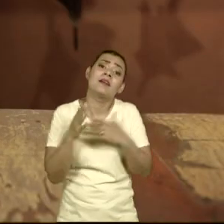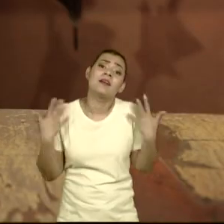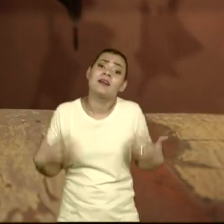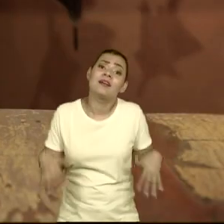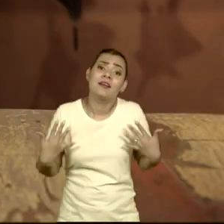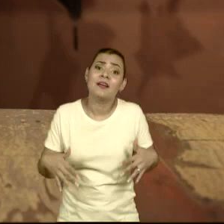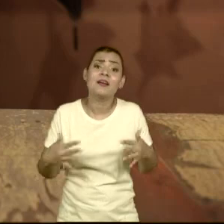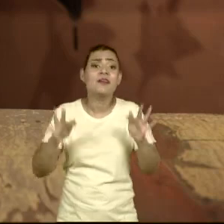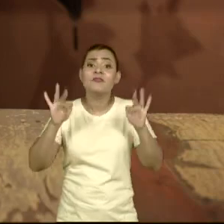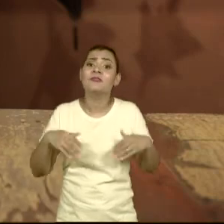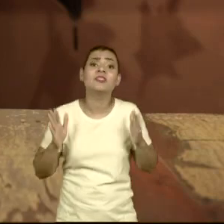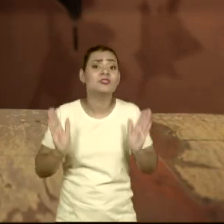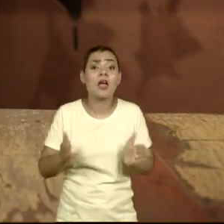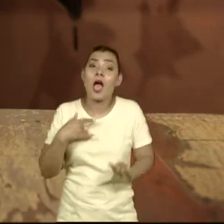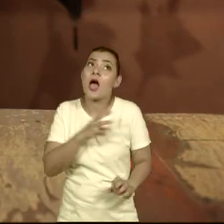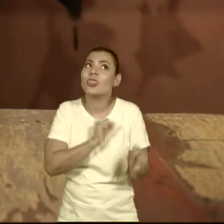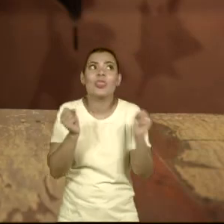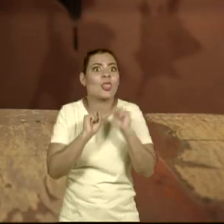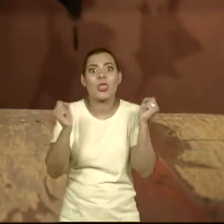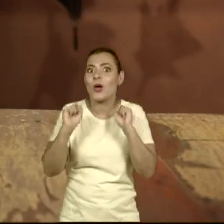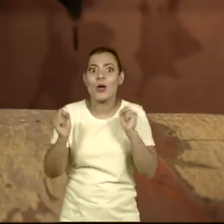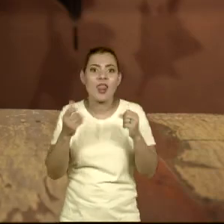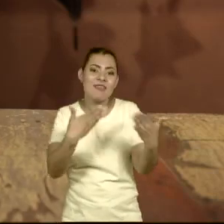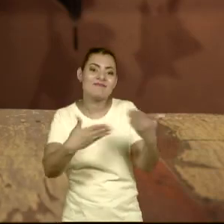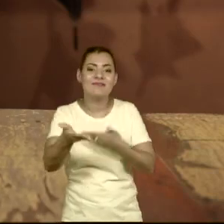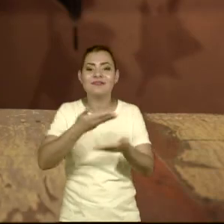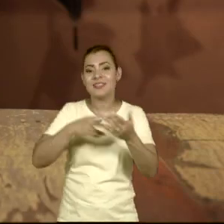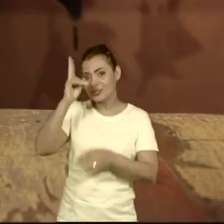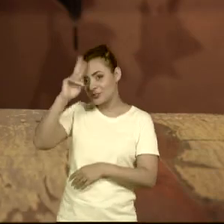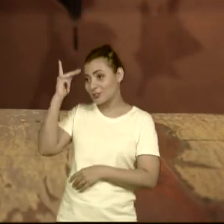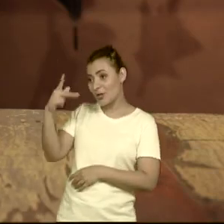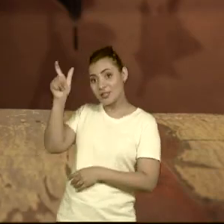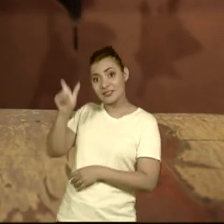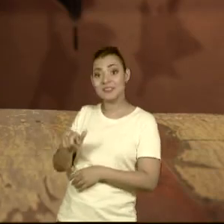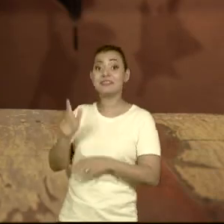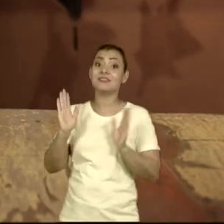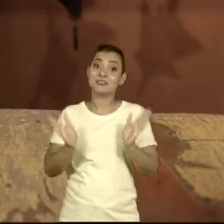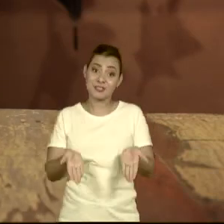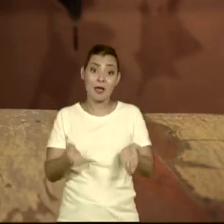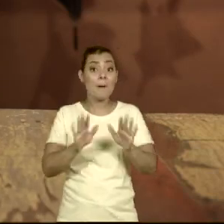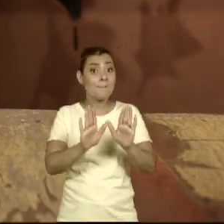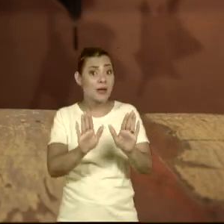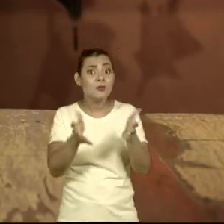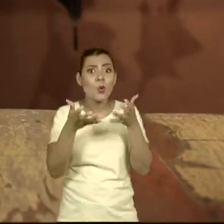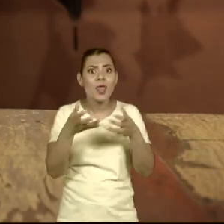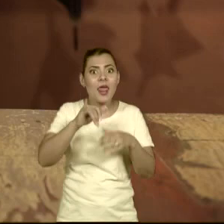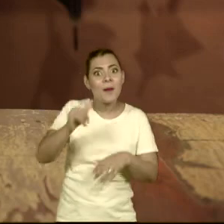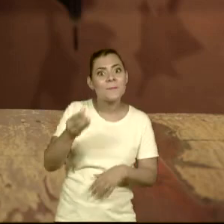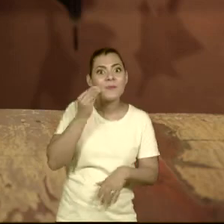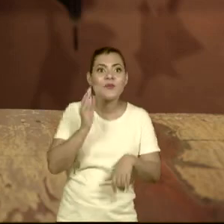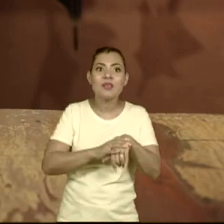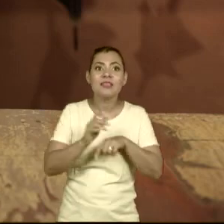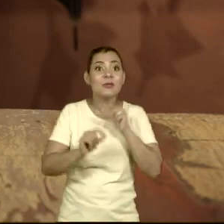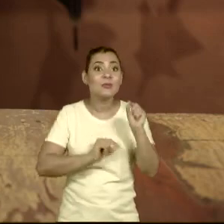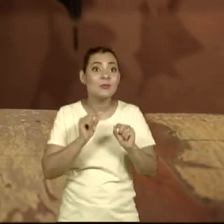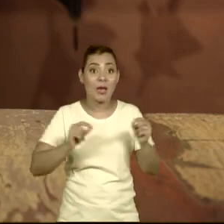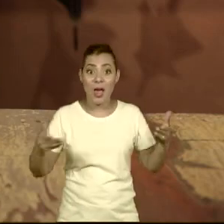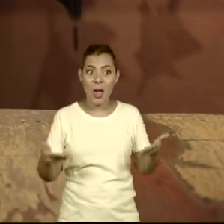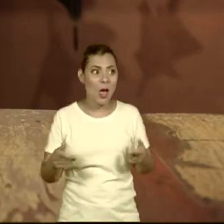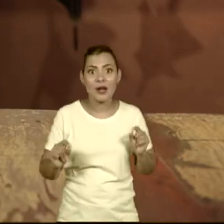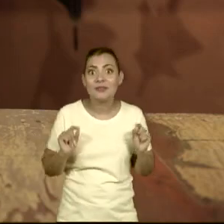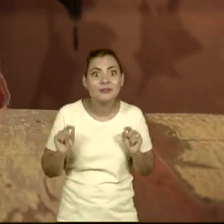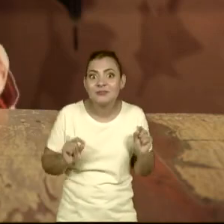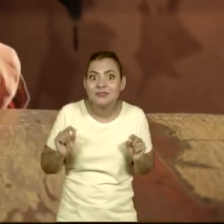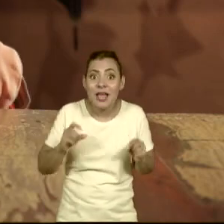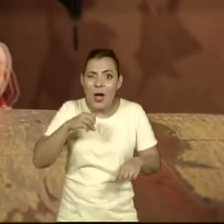puxa! Eu adorei saber mais um pouquinho da história do tio Fê. Mas eu queria também aproveitar que eu estou por aqui